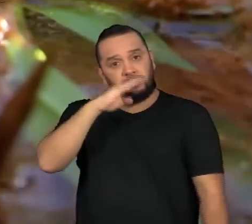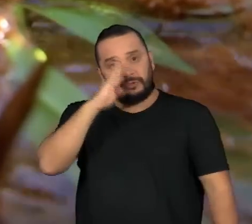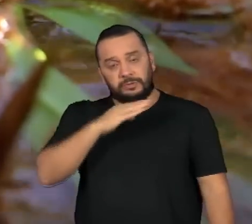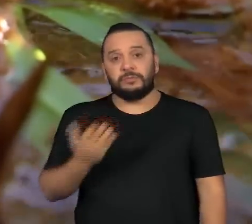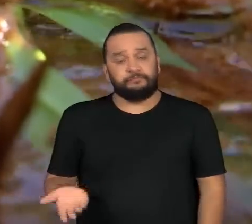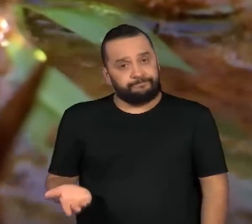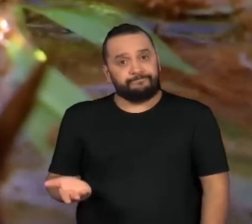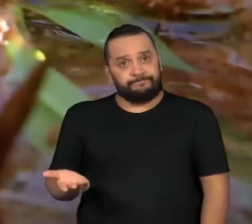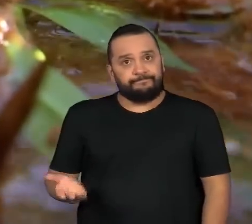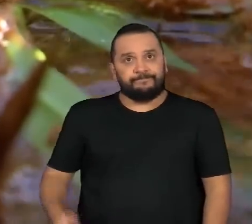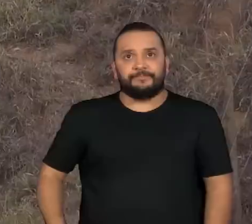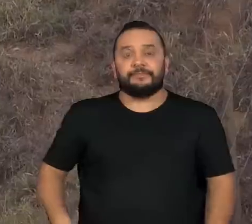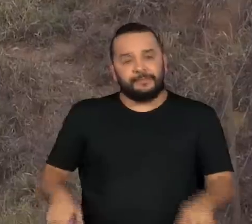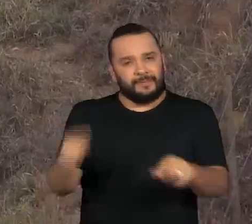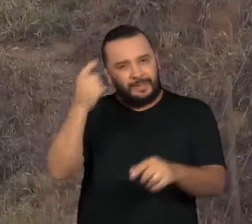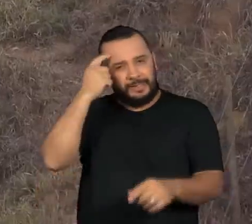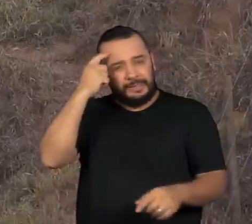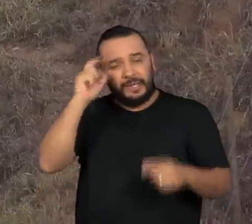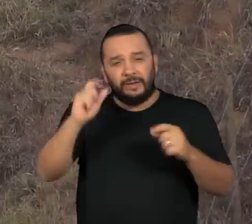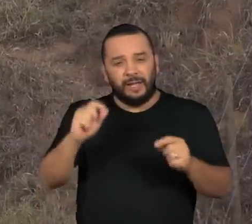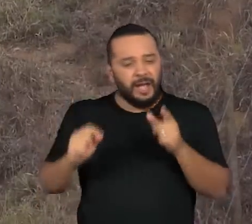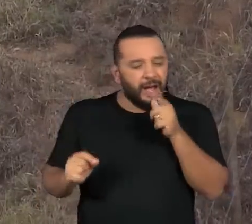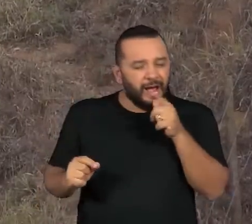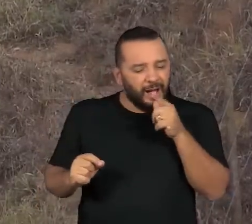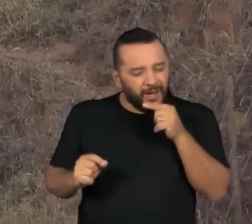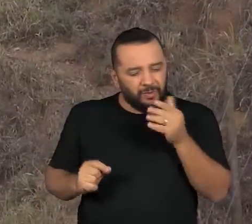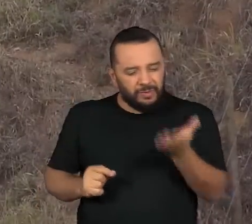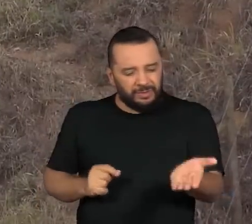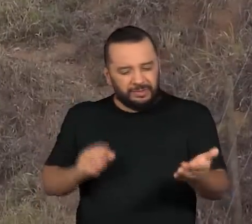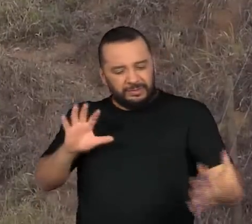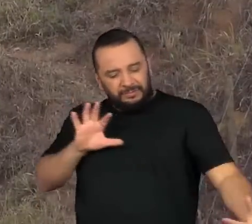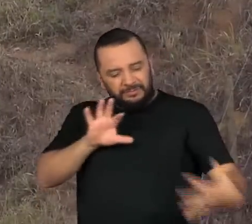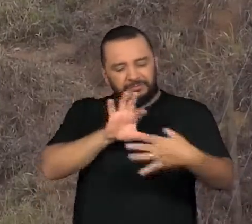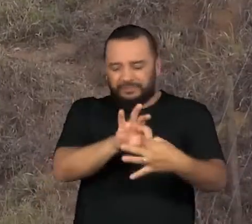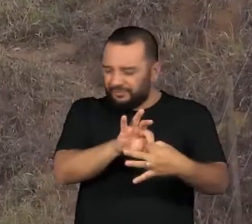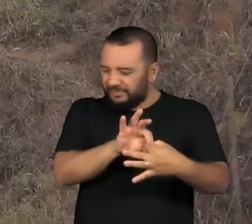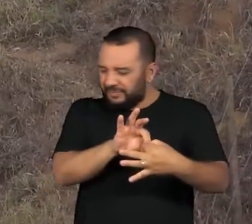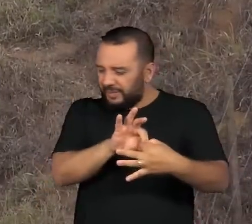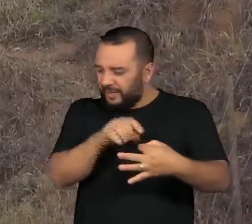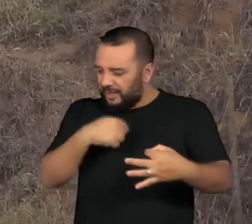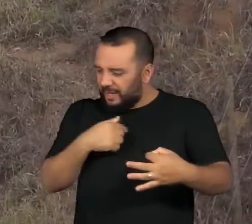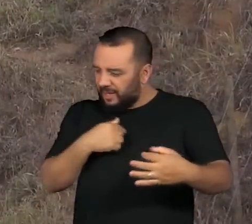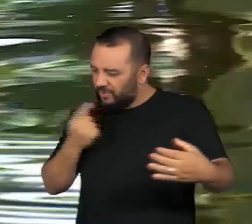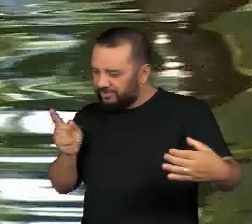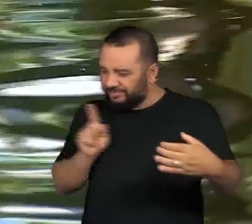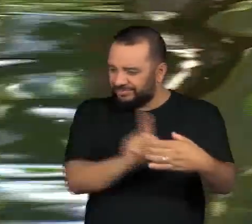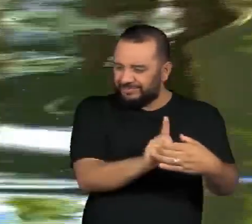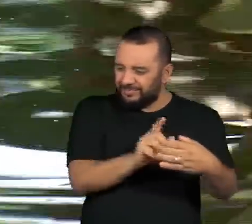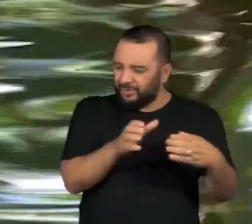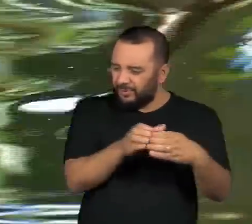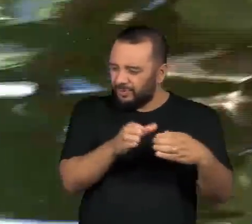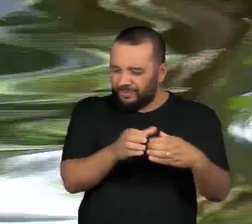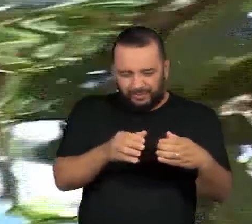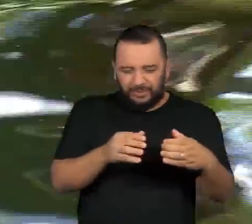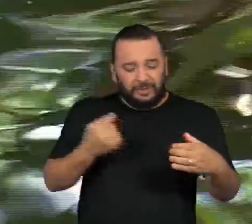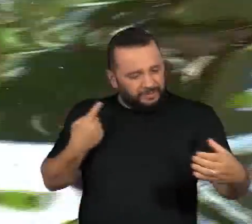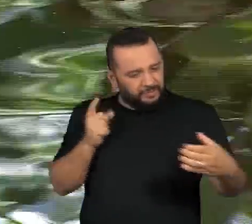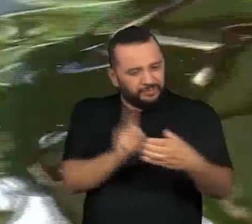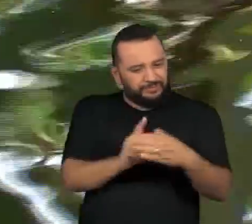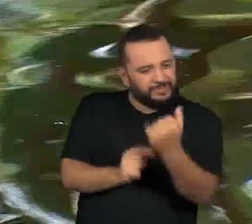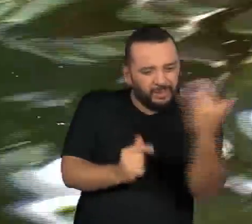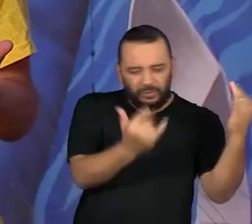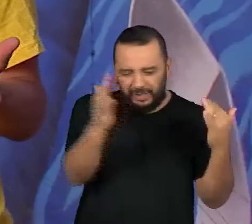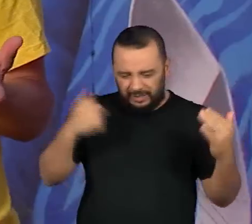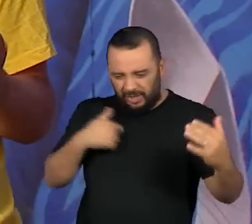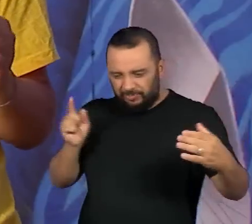Repensar a relação com a água é resgatar o nosso pertencimento ao ambiente em que vivemos. A nossa